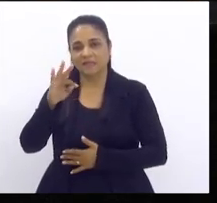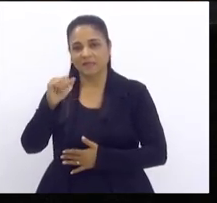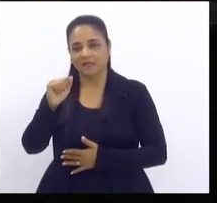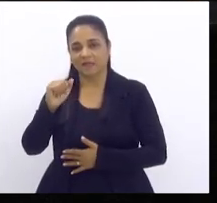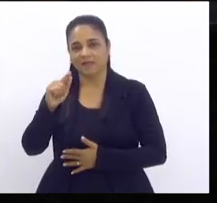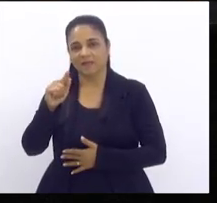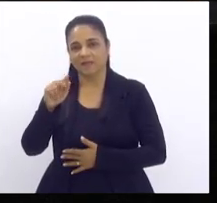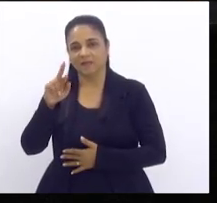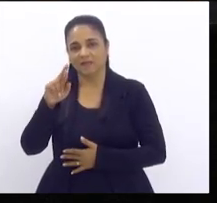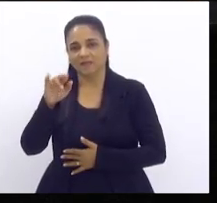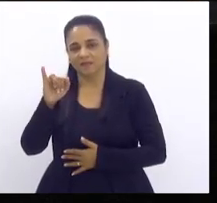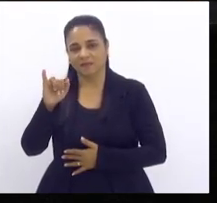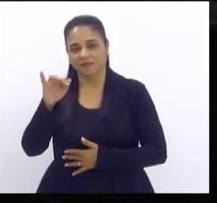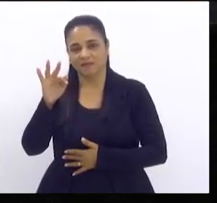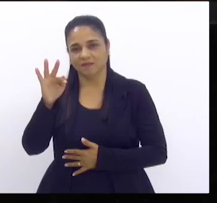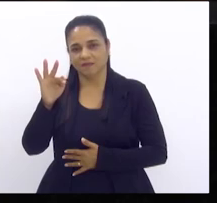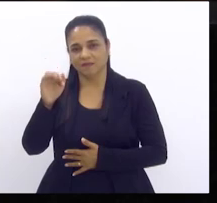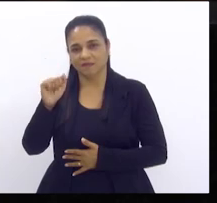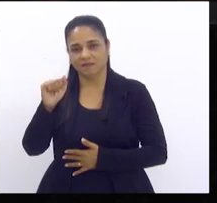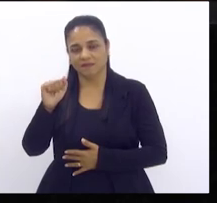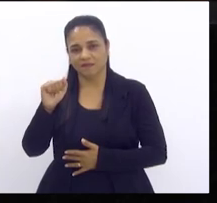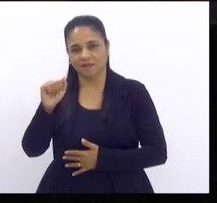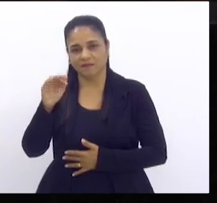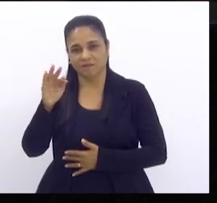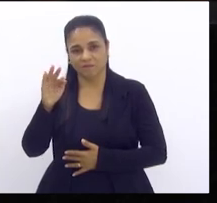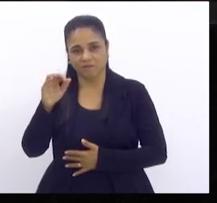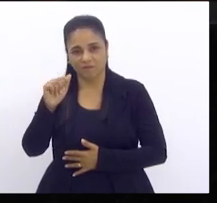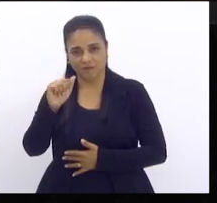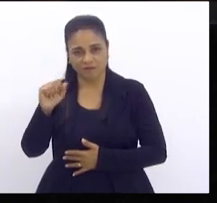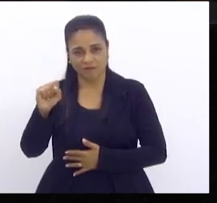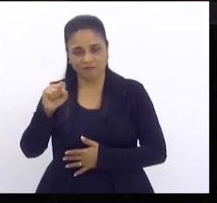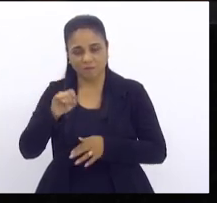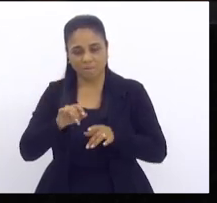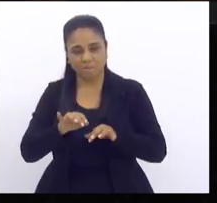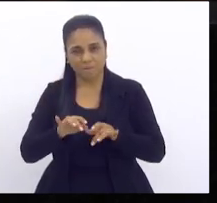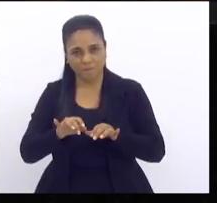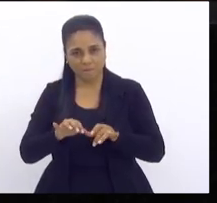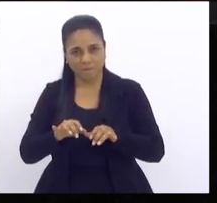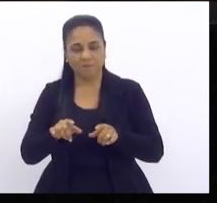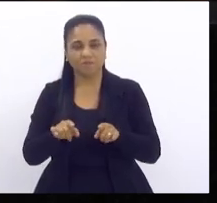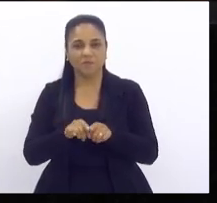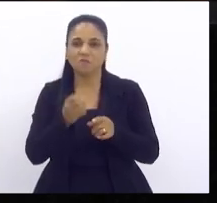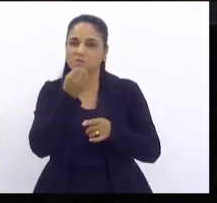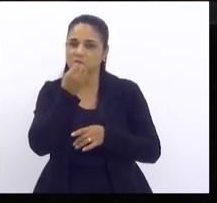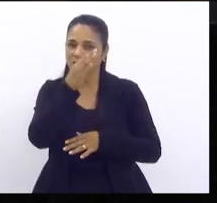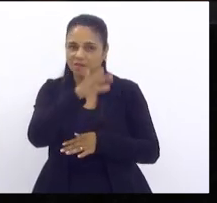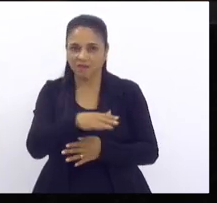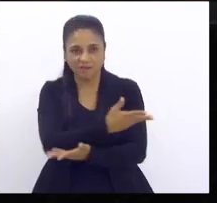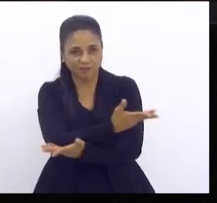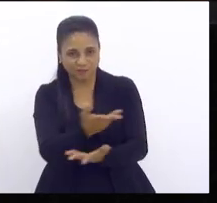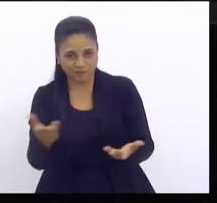taquígrafos Tenham todos uma boa tarde senhora